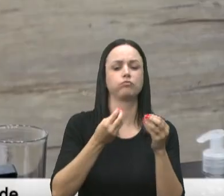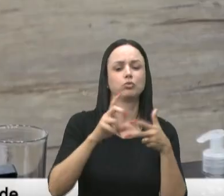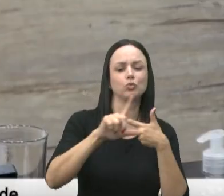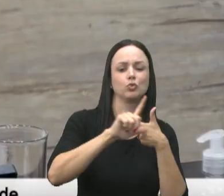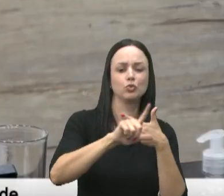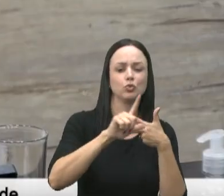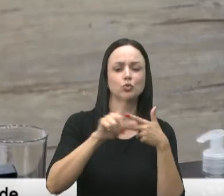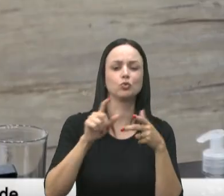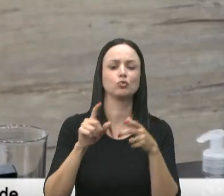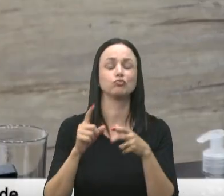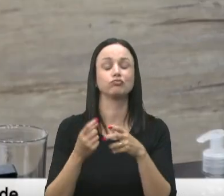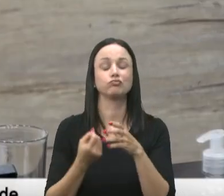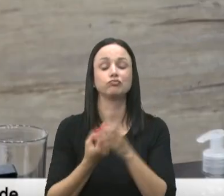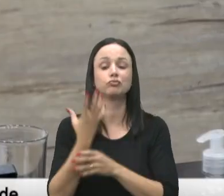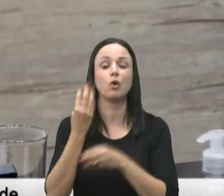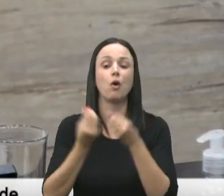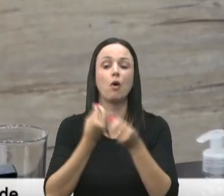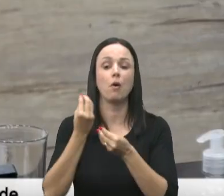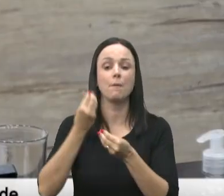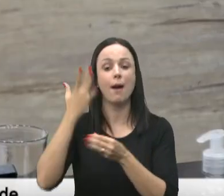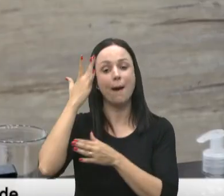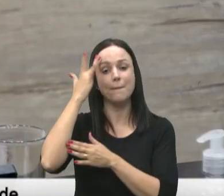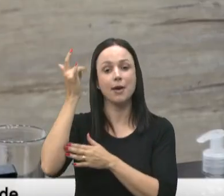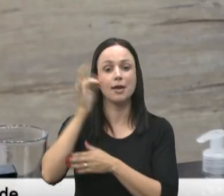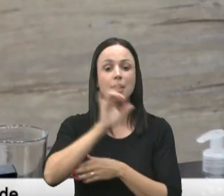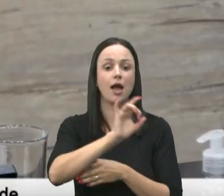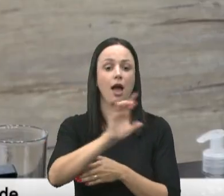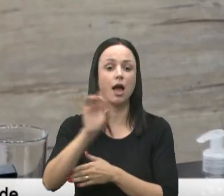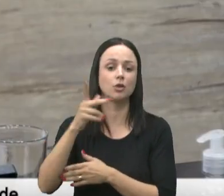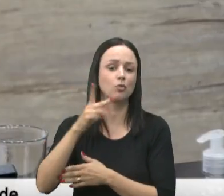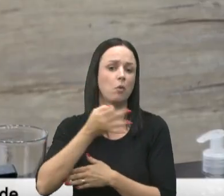amanhã, segundo o entendimento de cada um